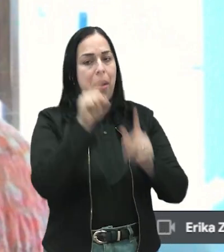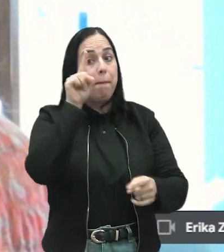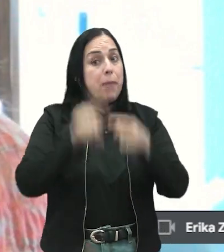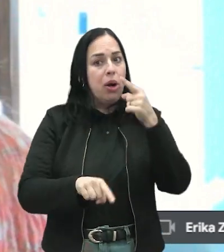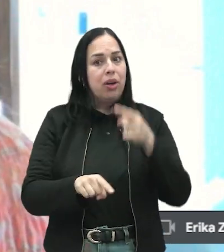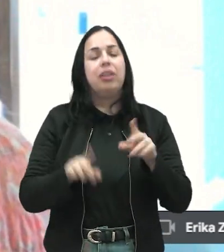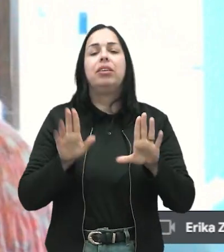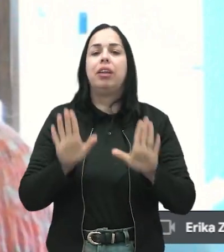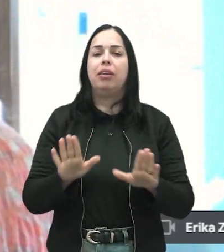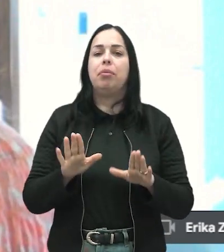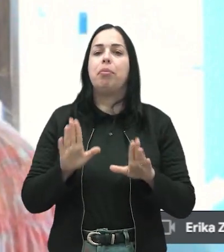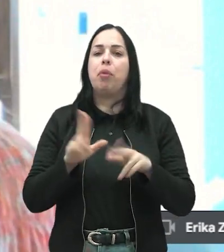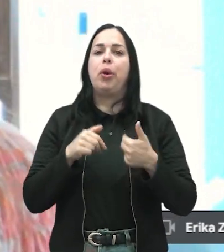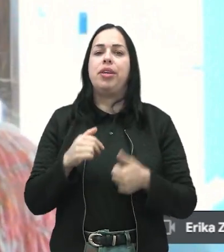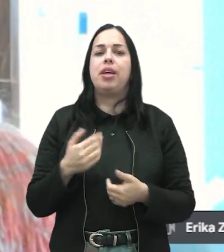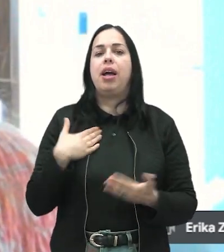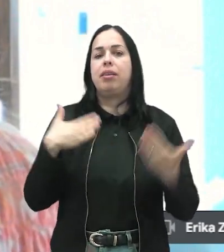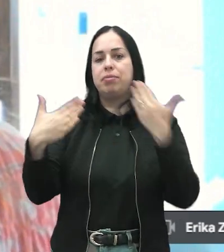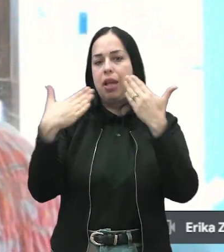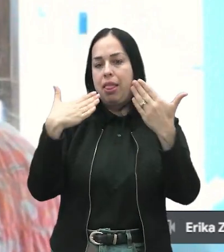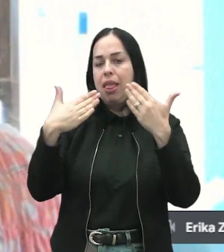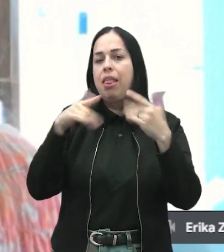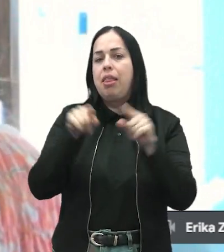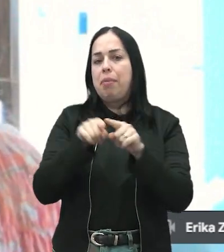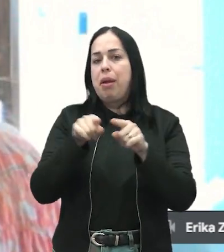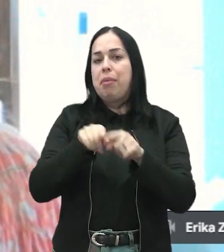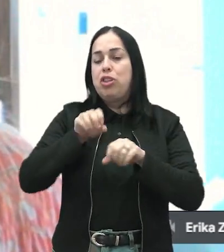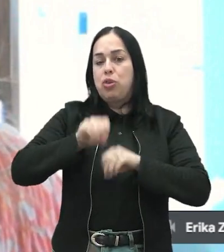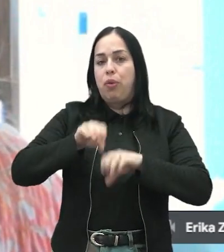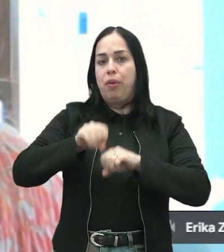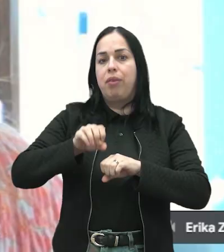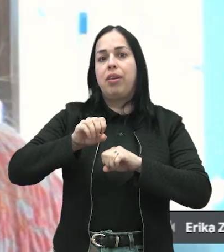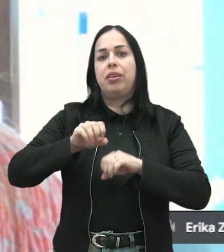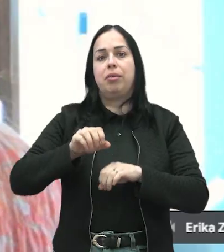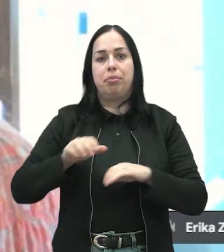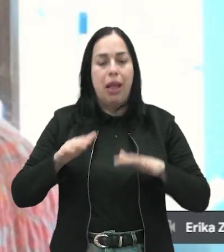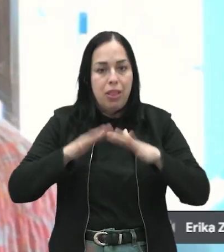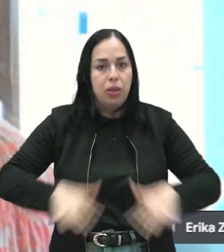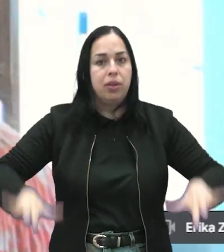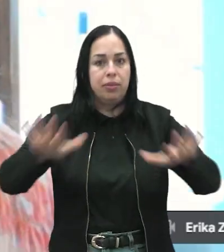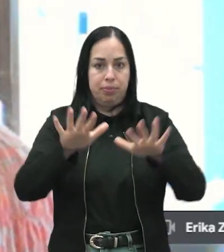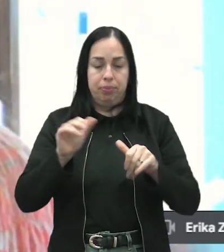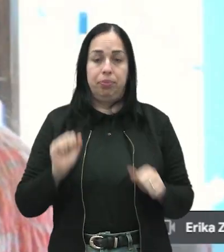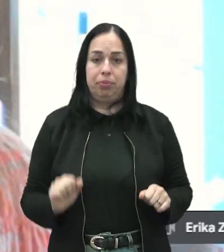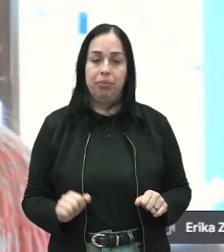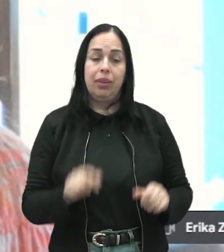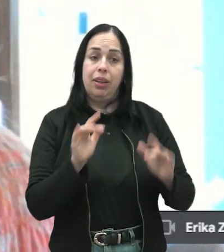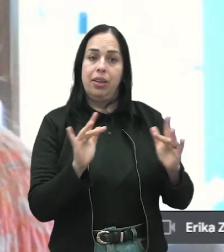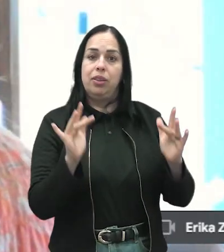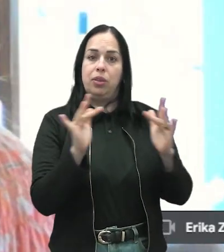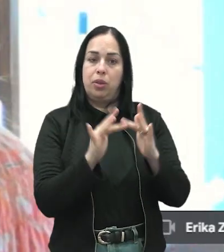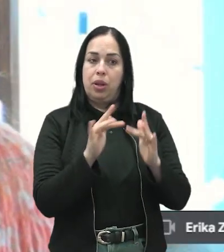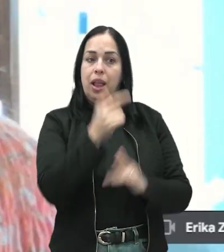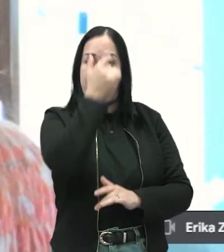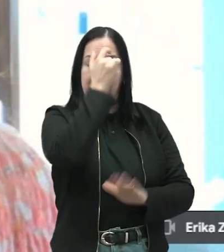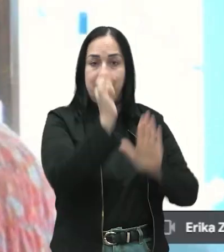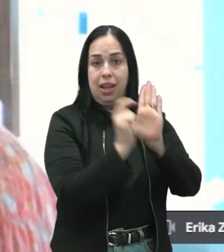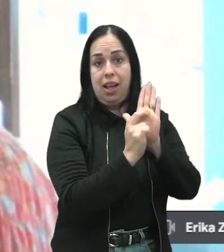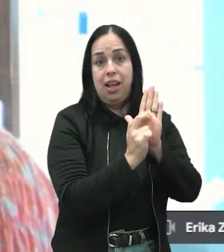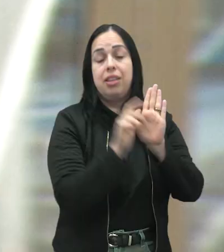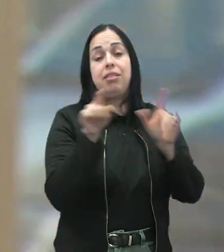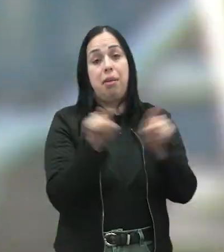lei, e acho que é importante a gente trazer esse debate para a sociedade civil como um todo, das vantagens de você ter IA e